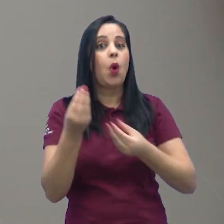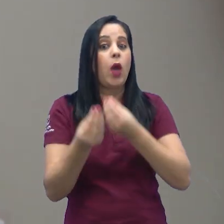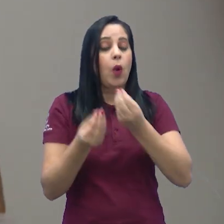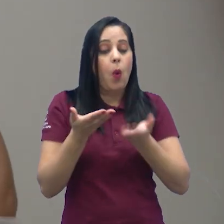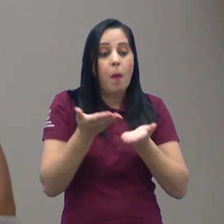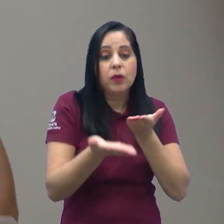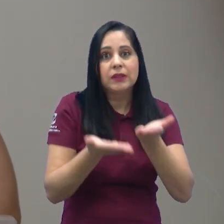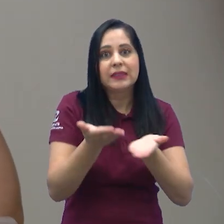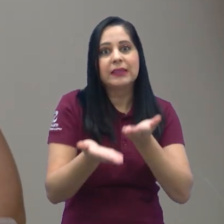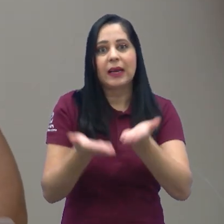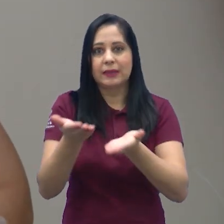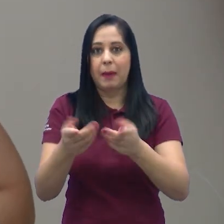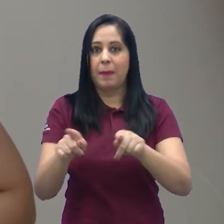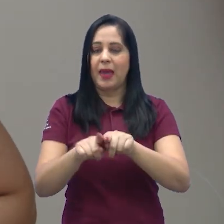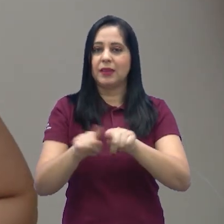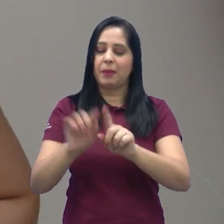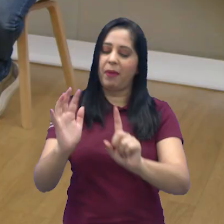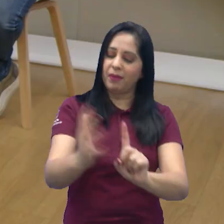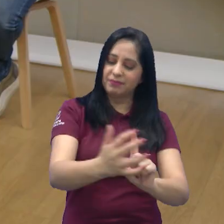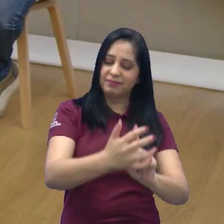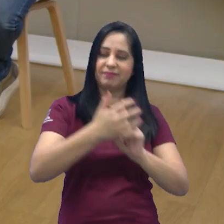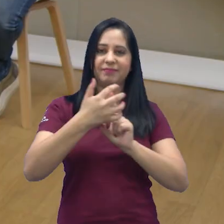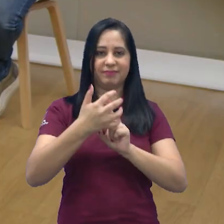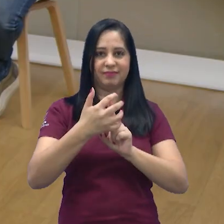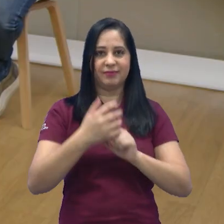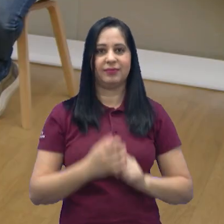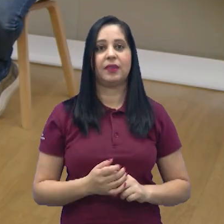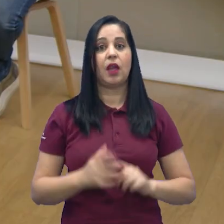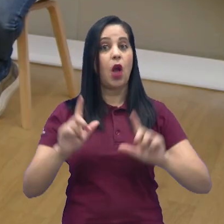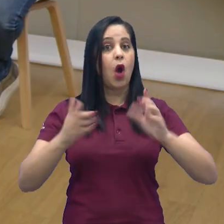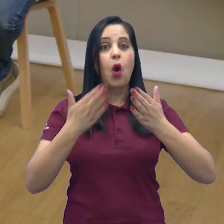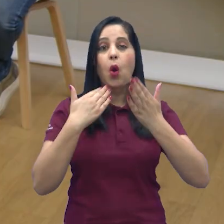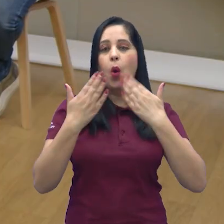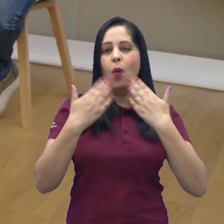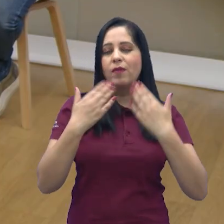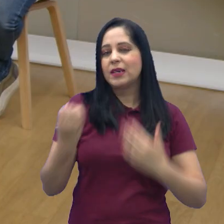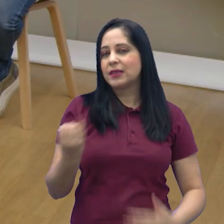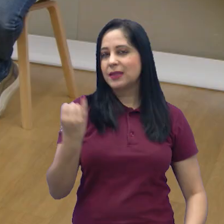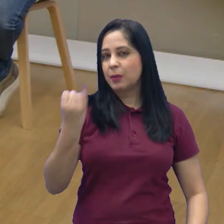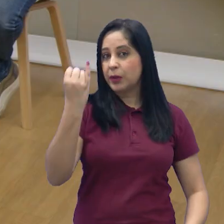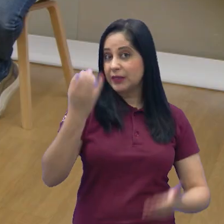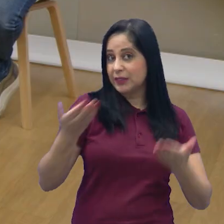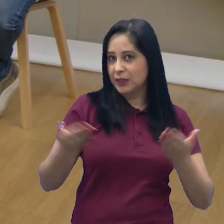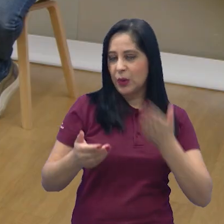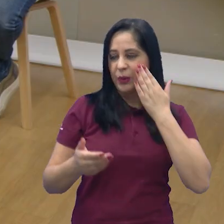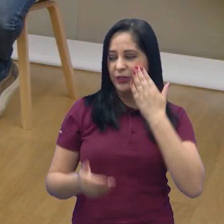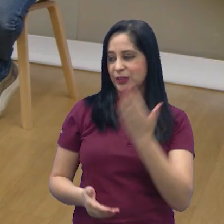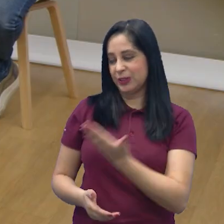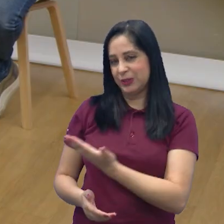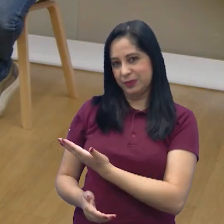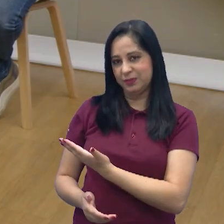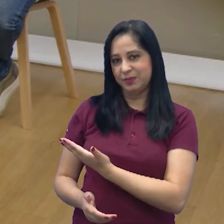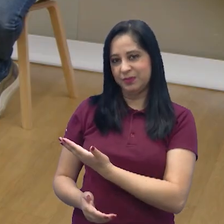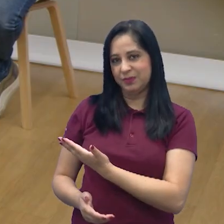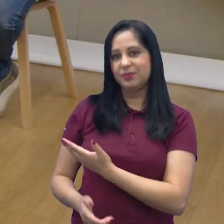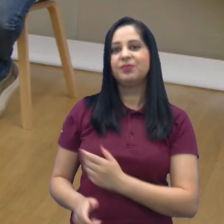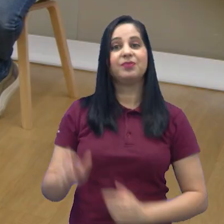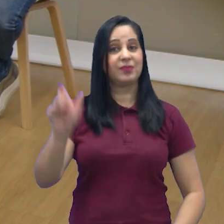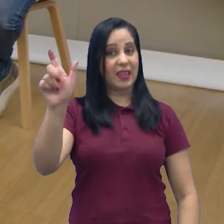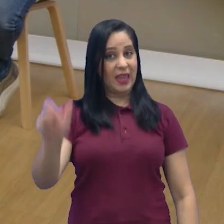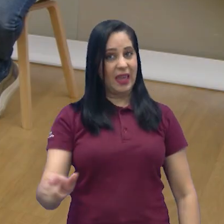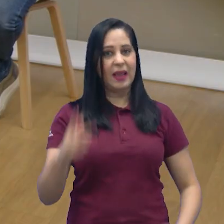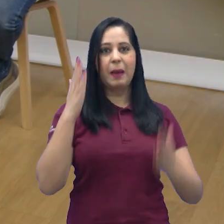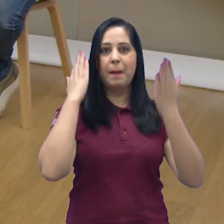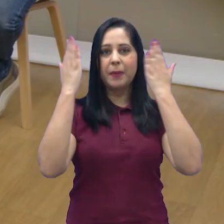principalmente acolhimento. Para essa conversa tão importante, recebemos aqui no estúdio o psicólogo André